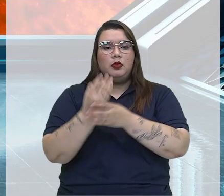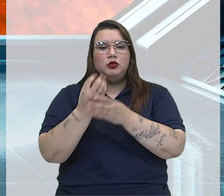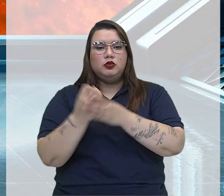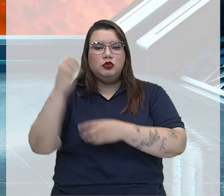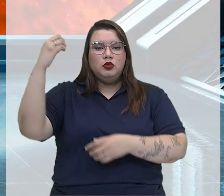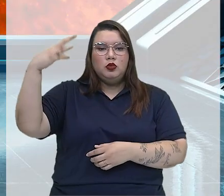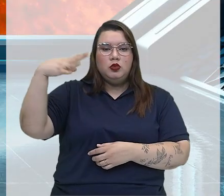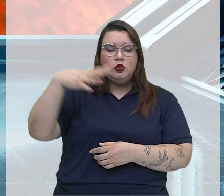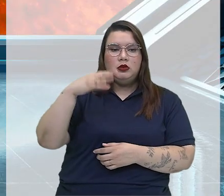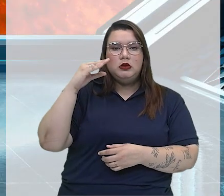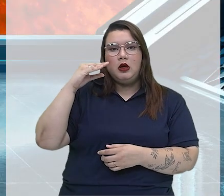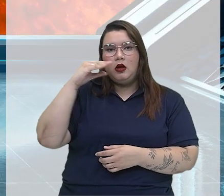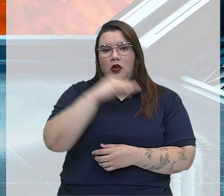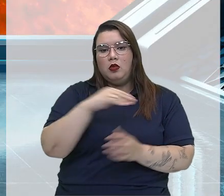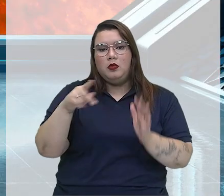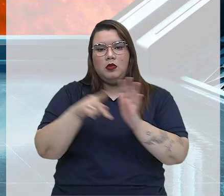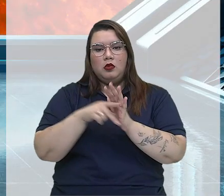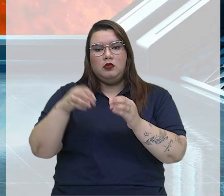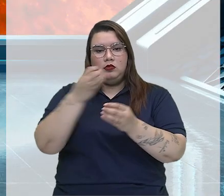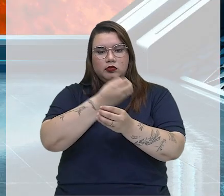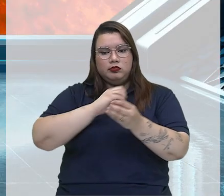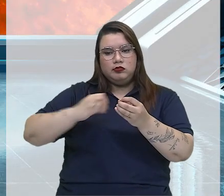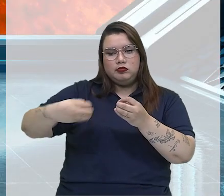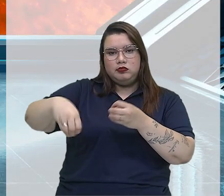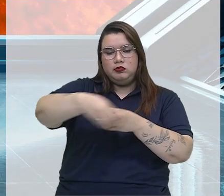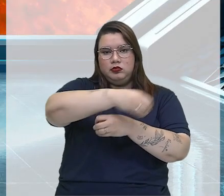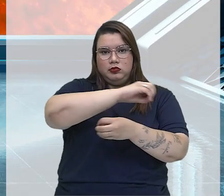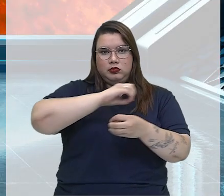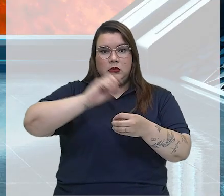nosso sistema solar. Como eu adiantei um